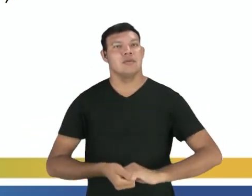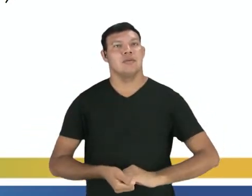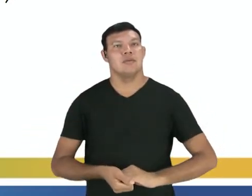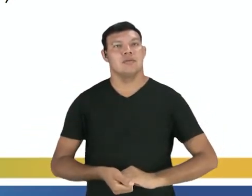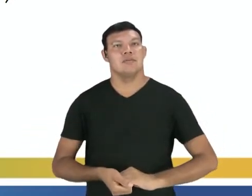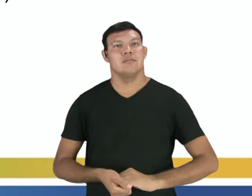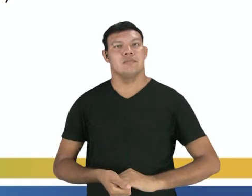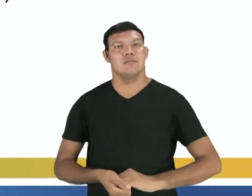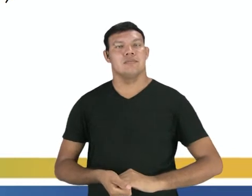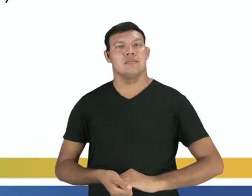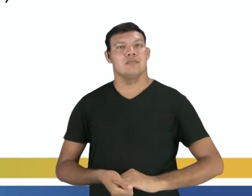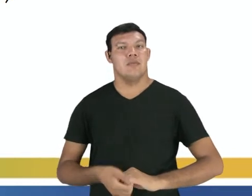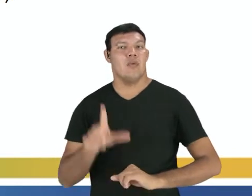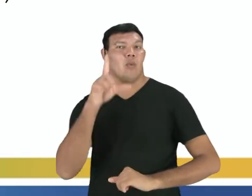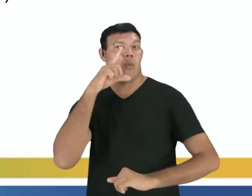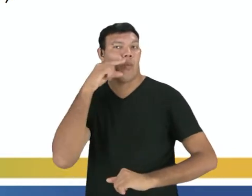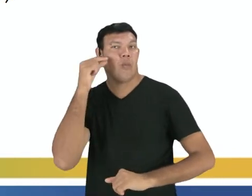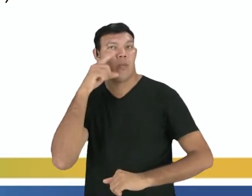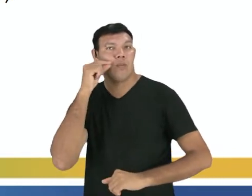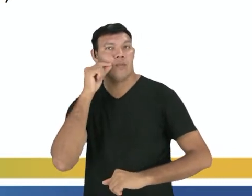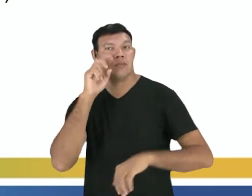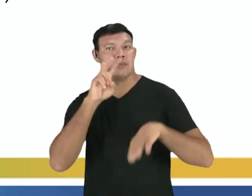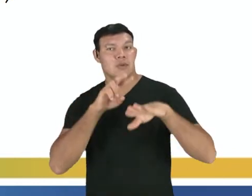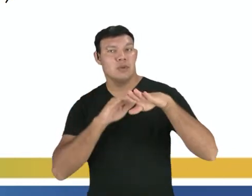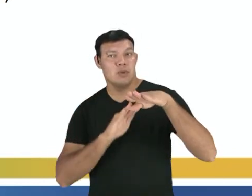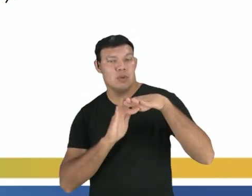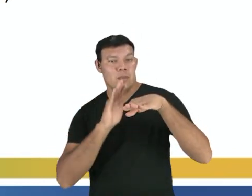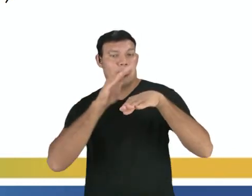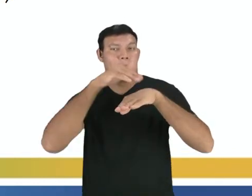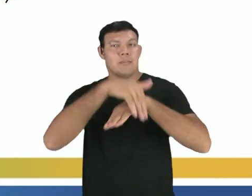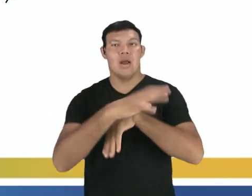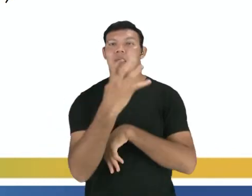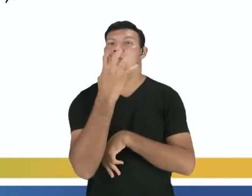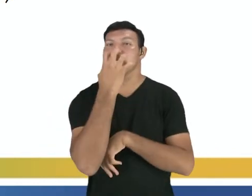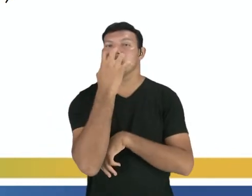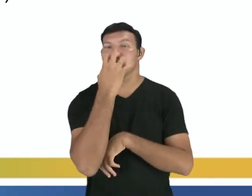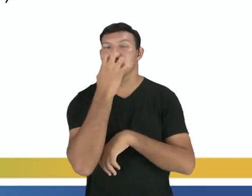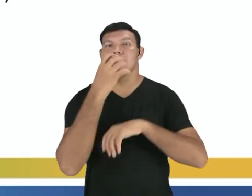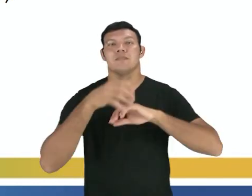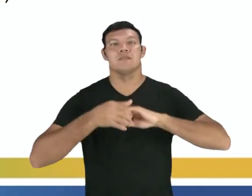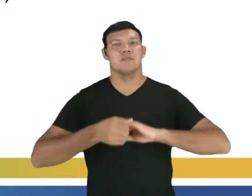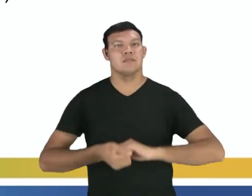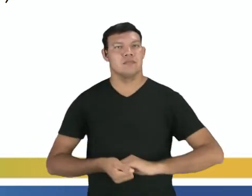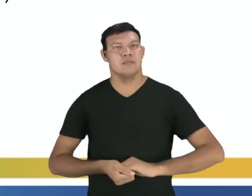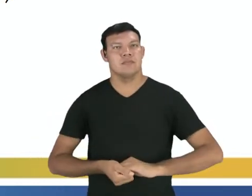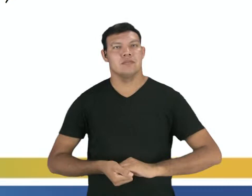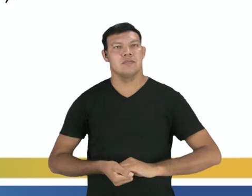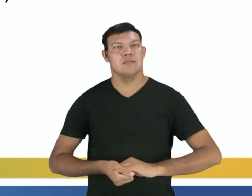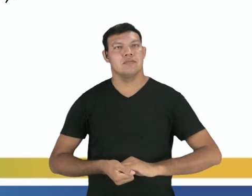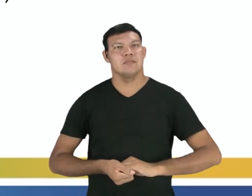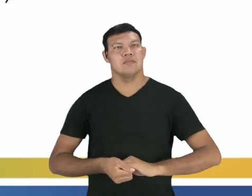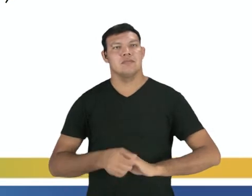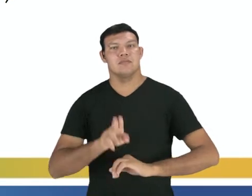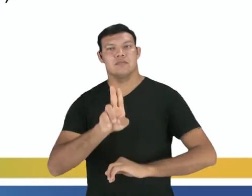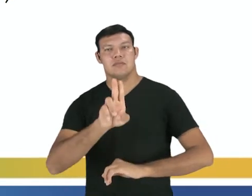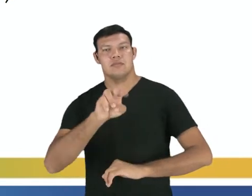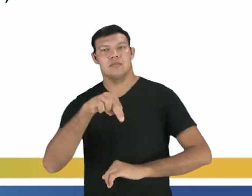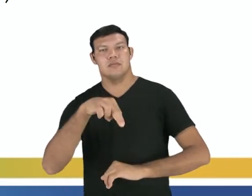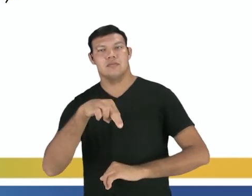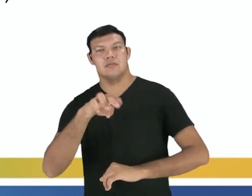on Old Dog o gato pulou por cima do campo nós temos também